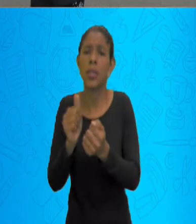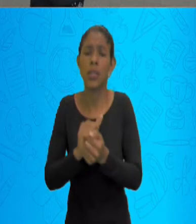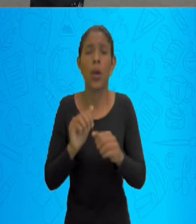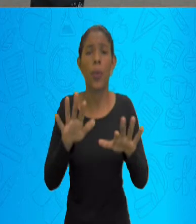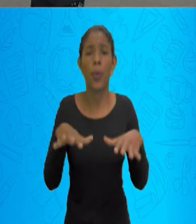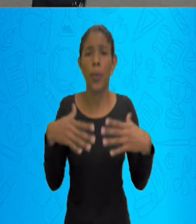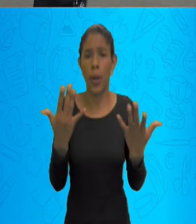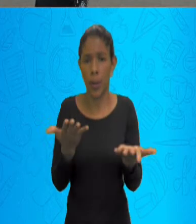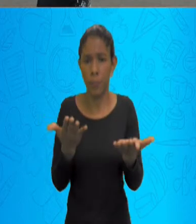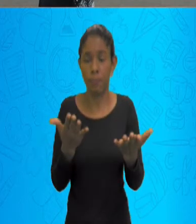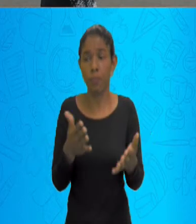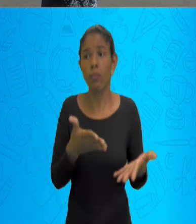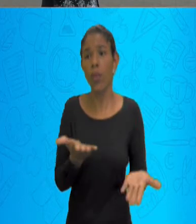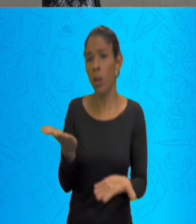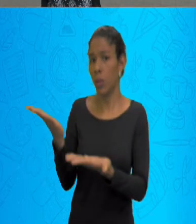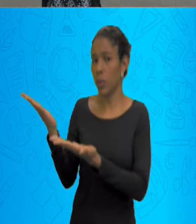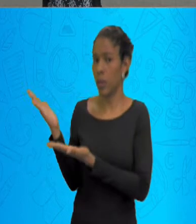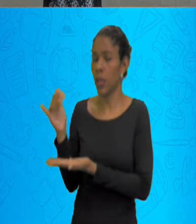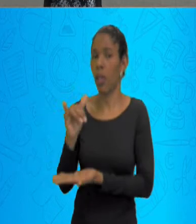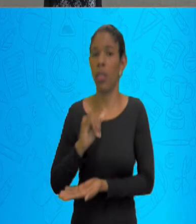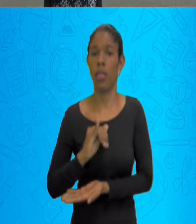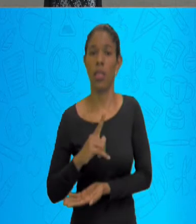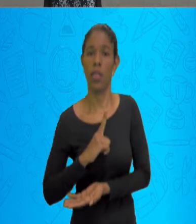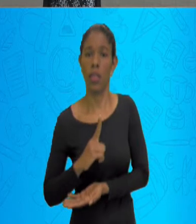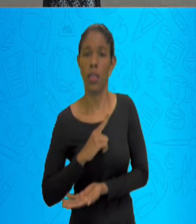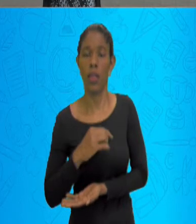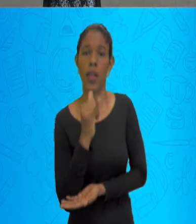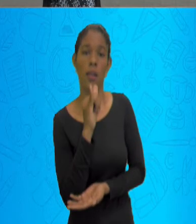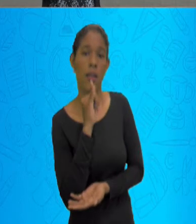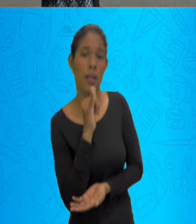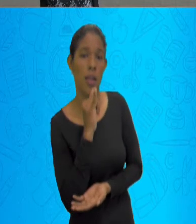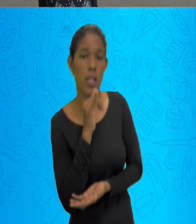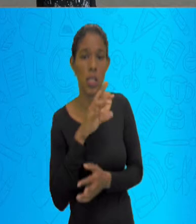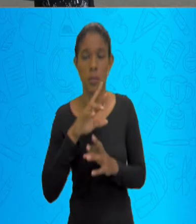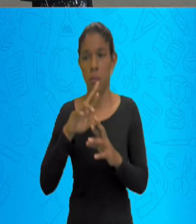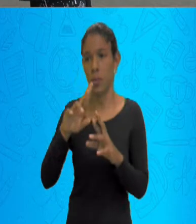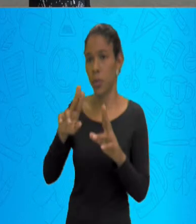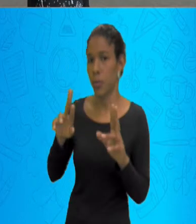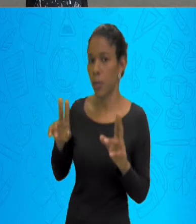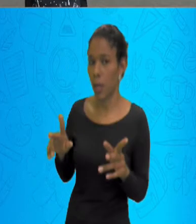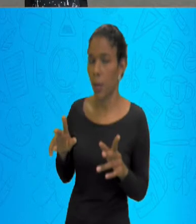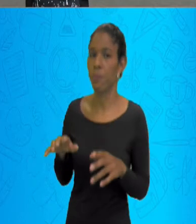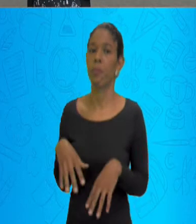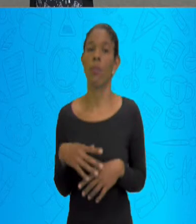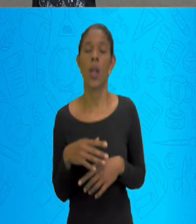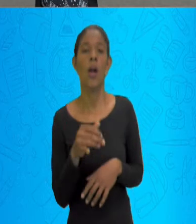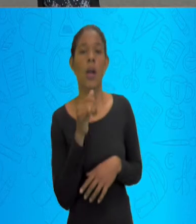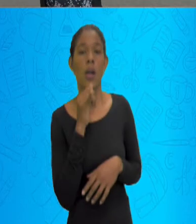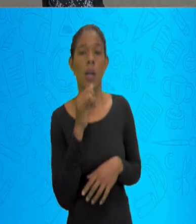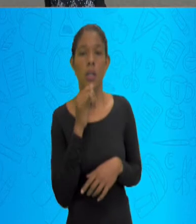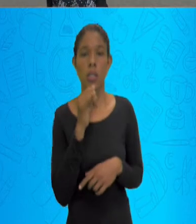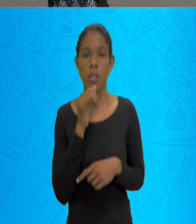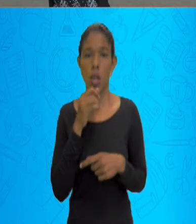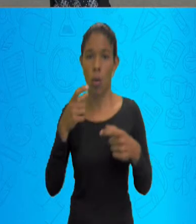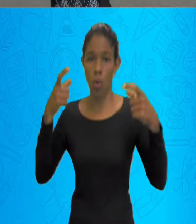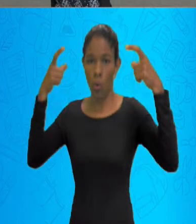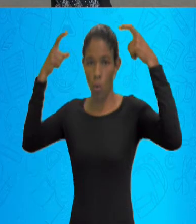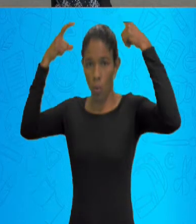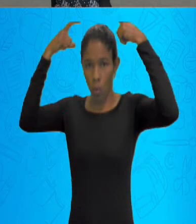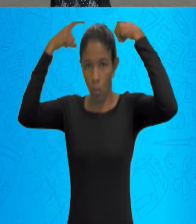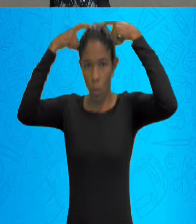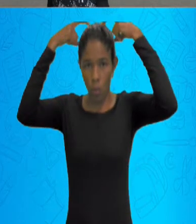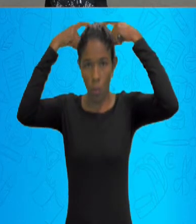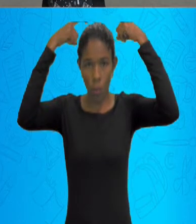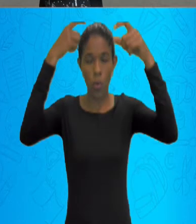tem alguns exemplos. E aí nós vamos ver. O urso, por exemplo. O urso polar, além